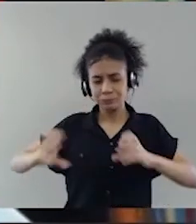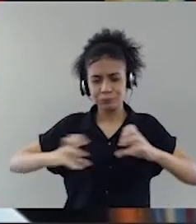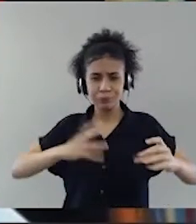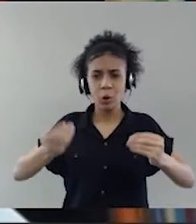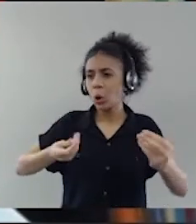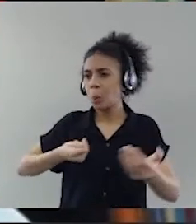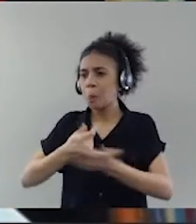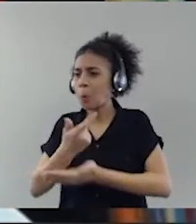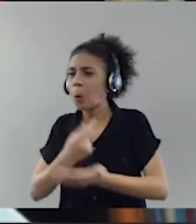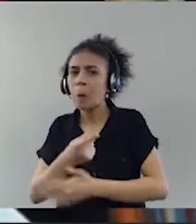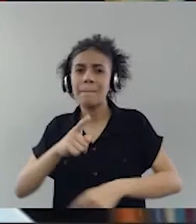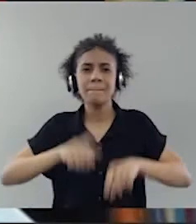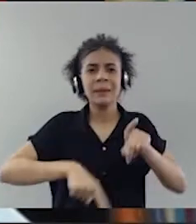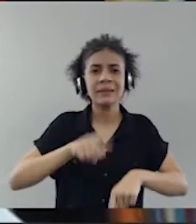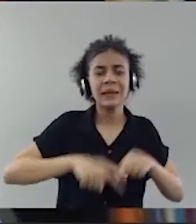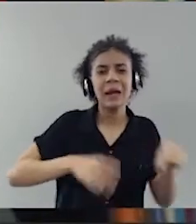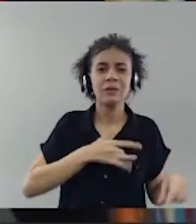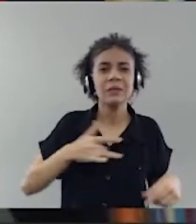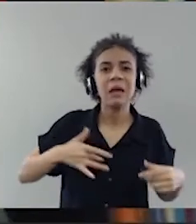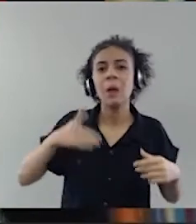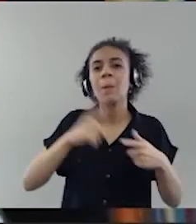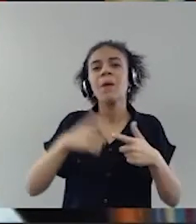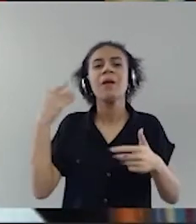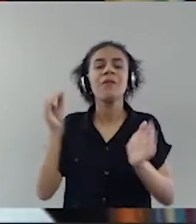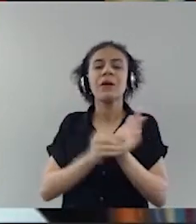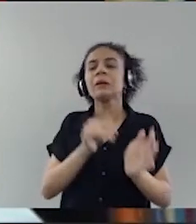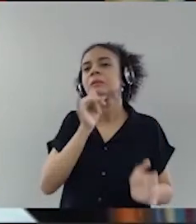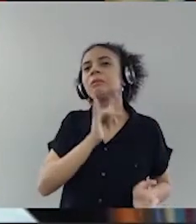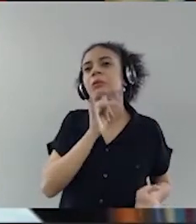de materiais que no momento estavam escassos, como